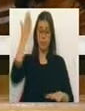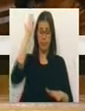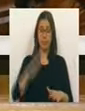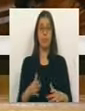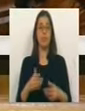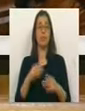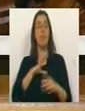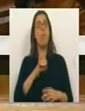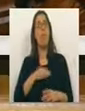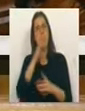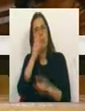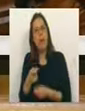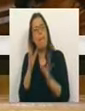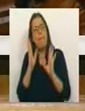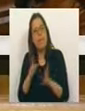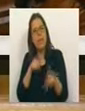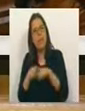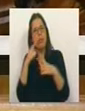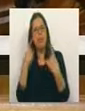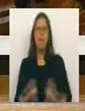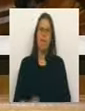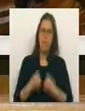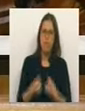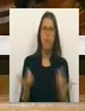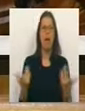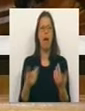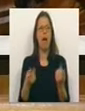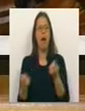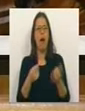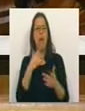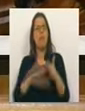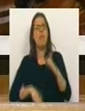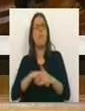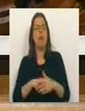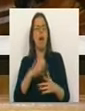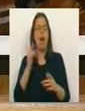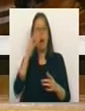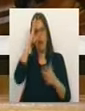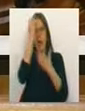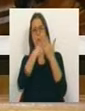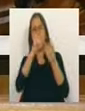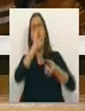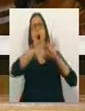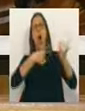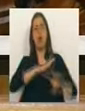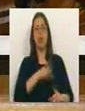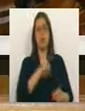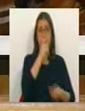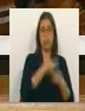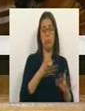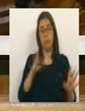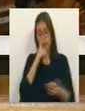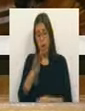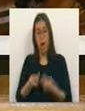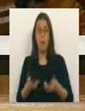presidente. O mundo rural precisa de políticas públicas fortes, sem dirigismos extremos, alheios ao mundo rural. A